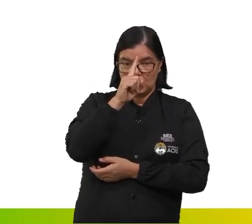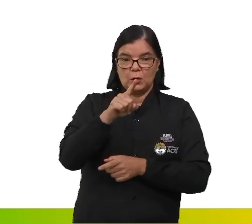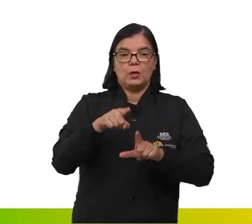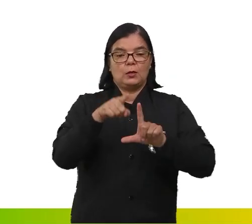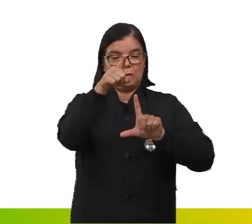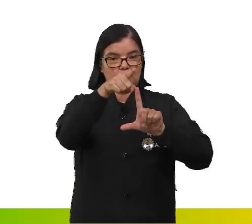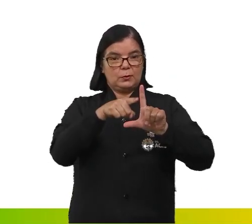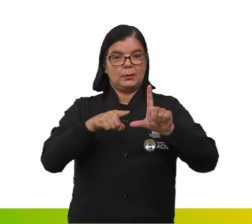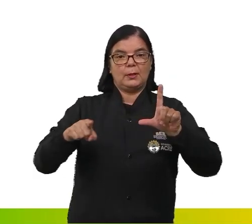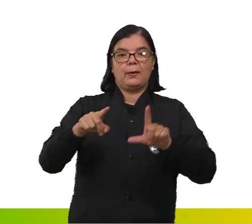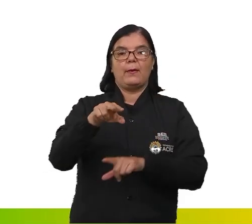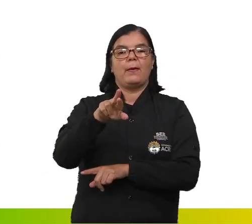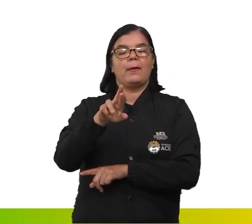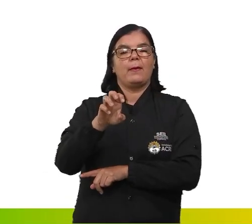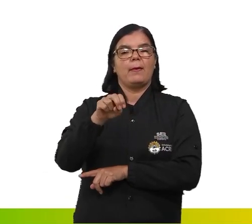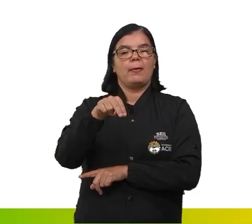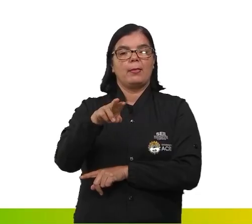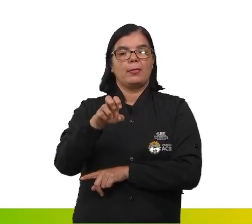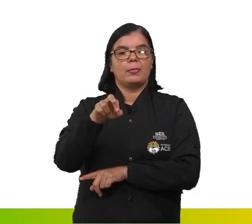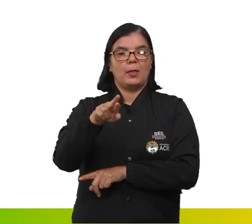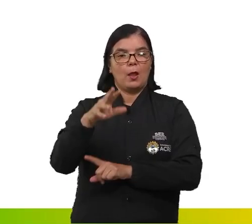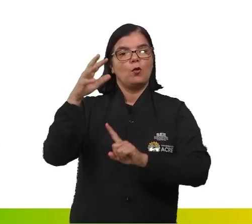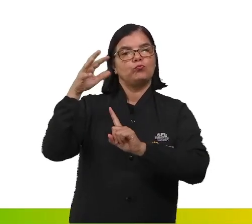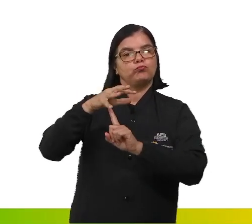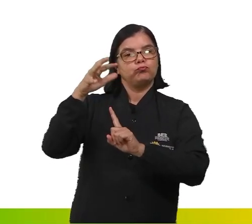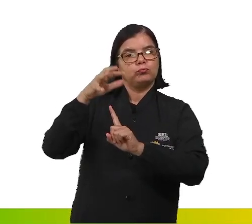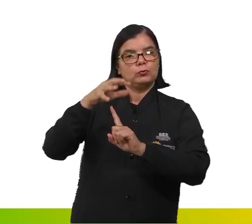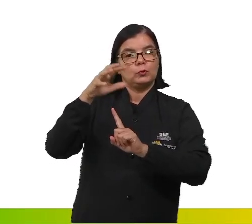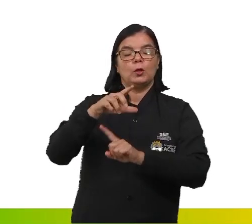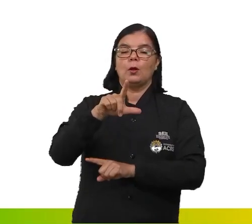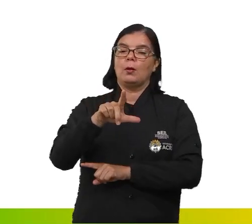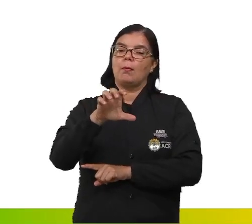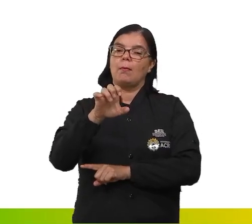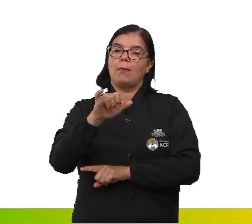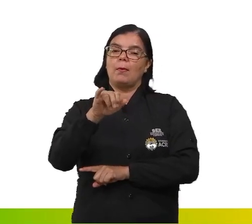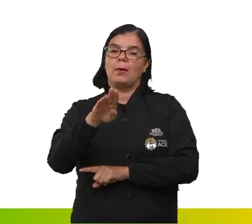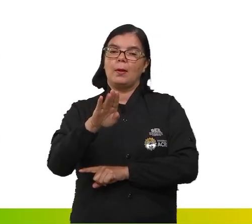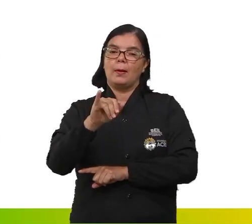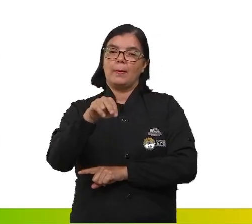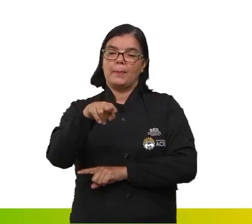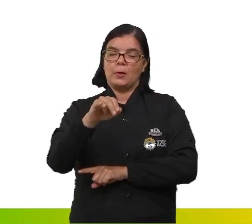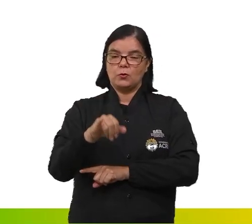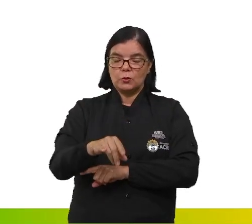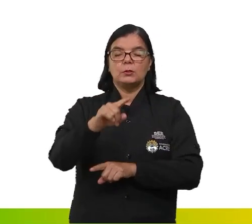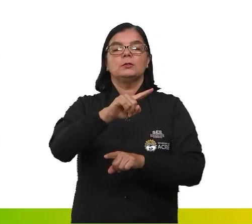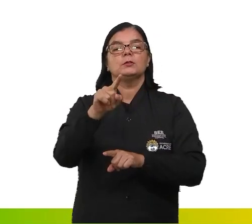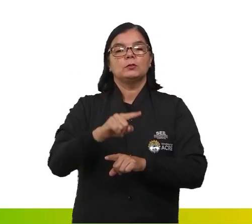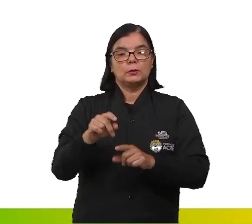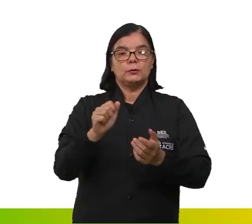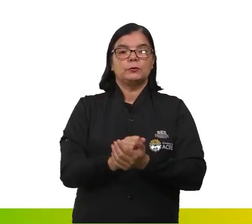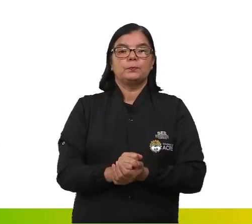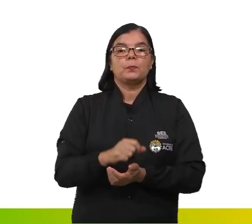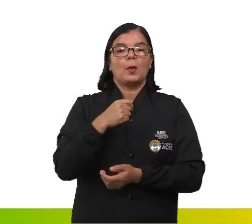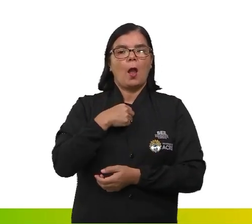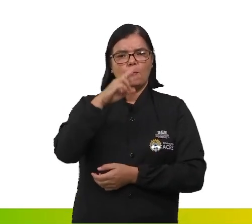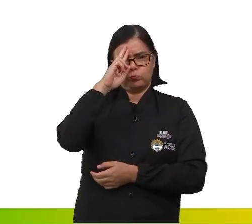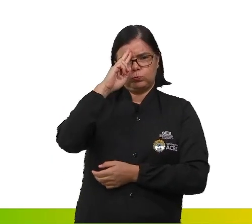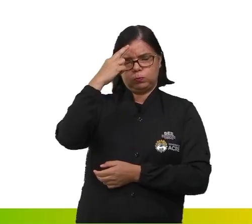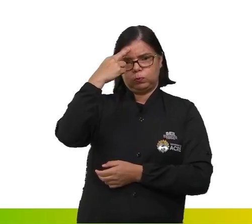René Descartes e influenciou o Leibniz, né? Então, ela fez críticas ao